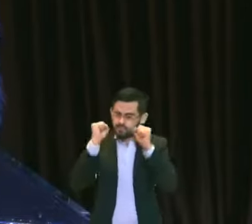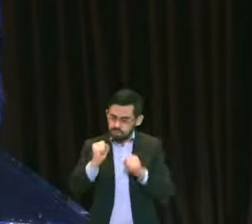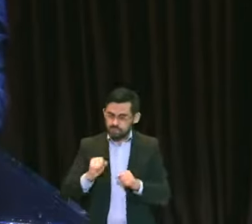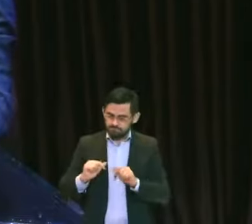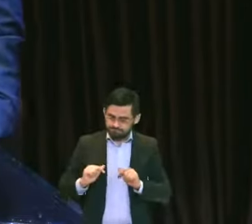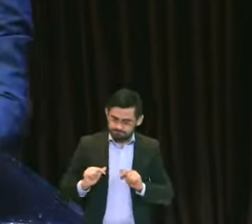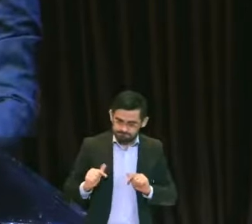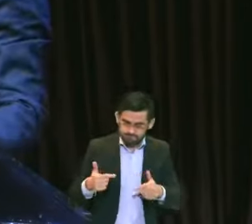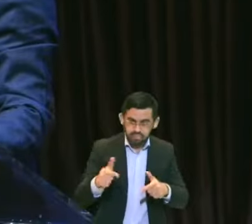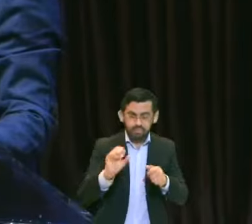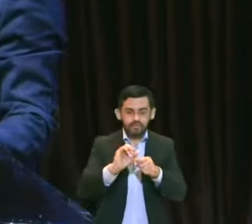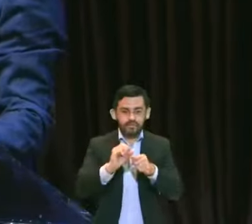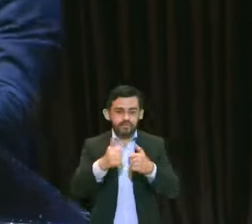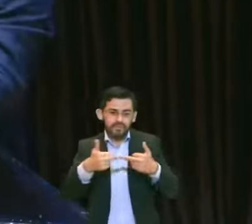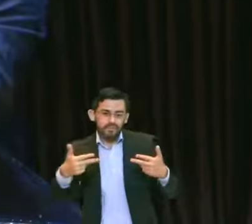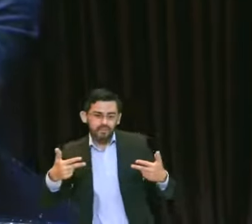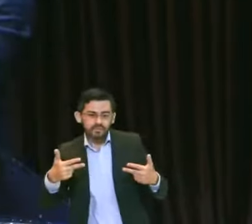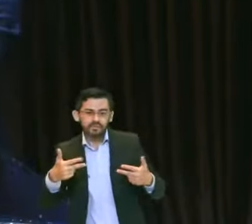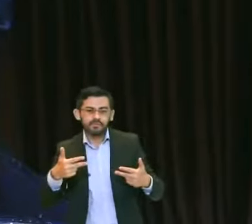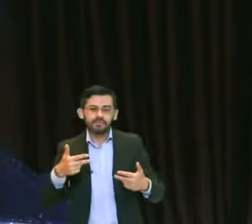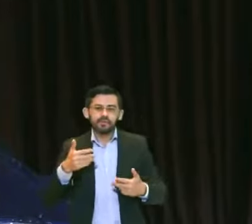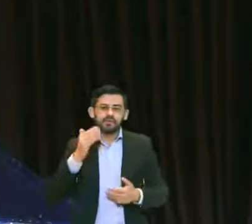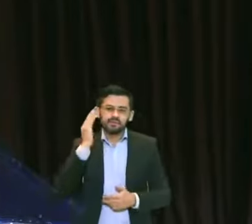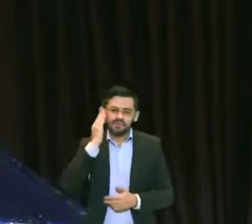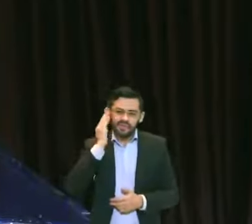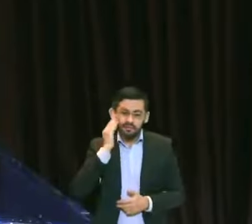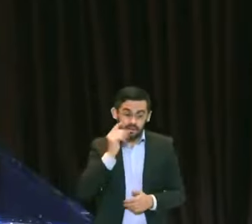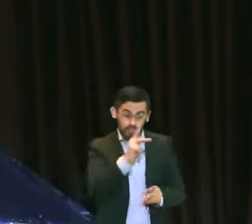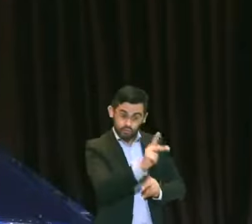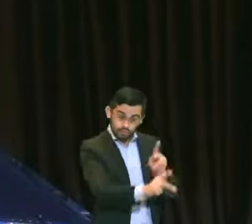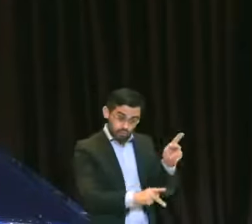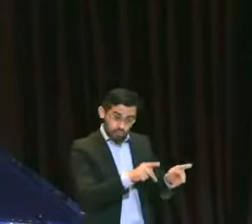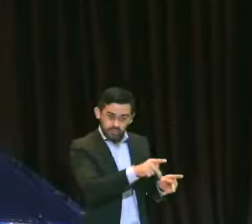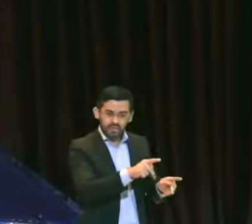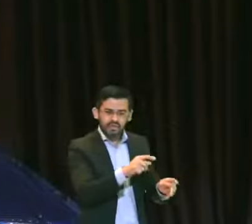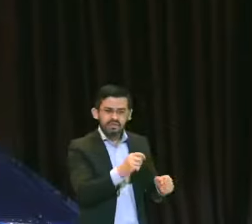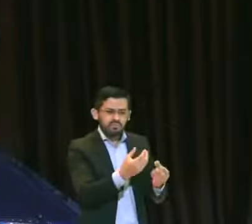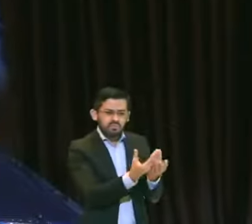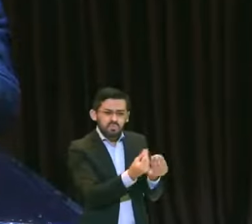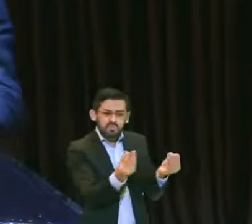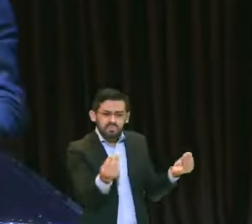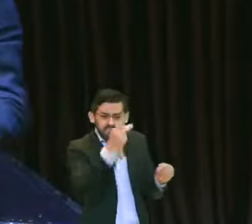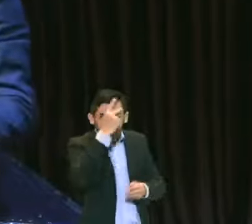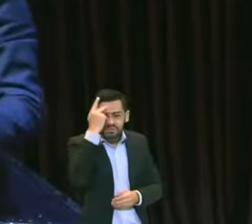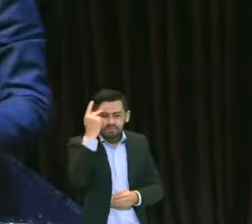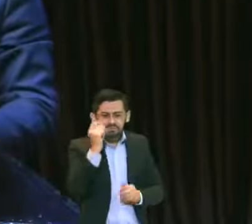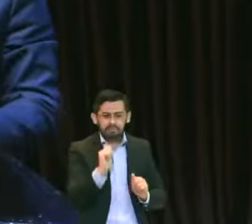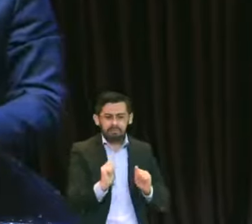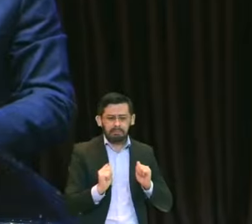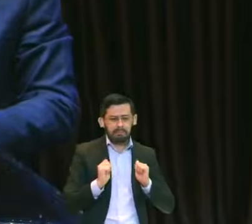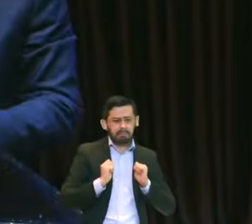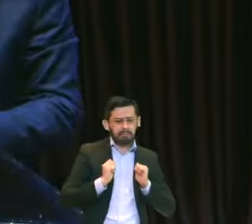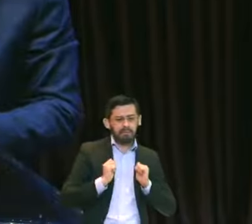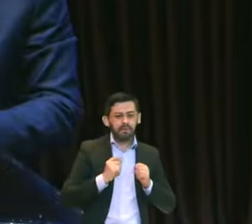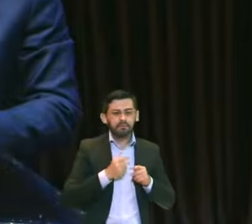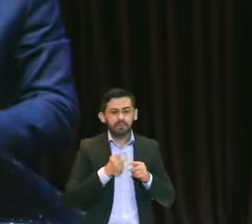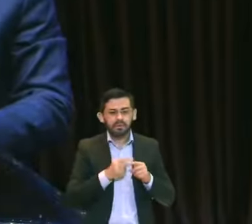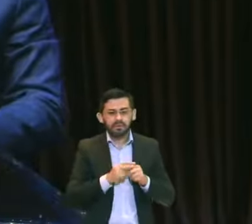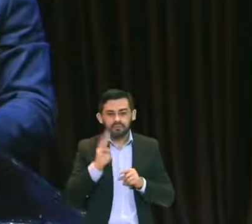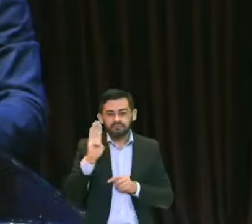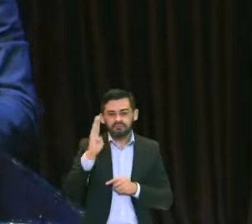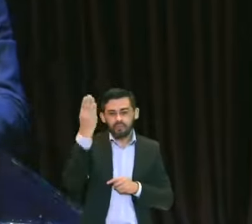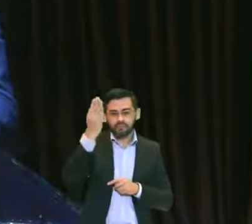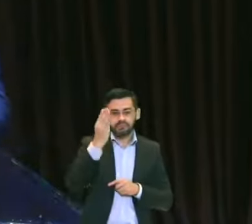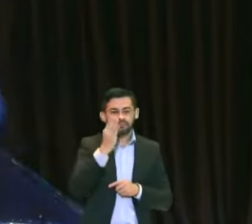sabe, muitos estavam paralisados no exílio, porque existiam falsos